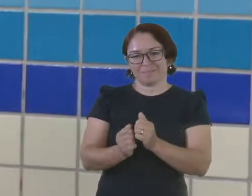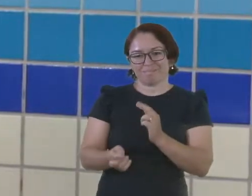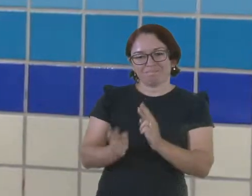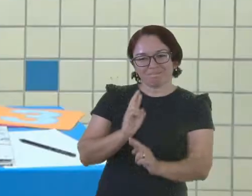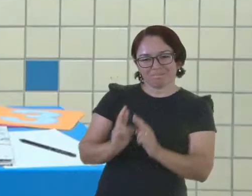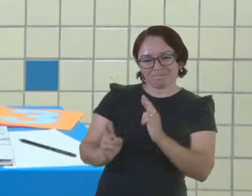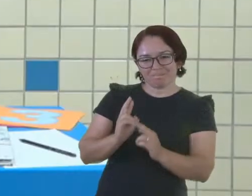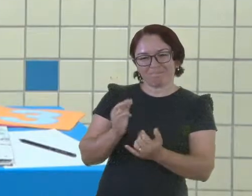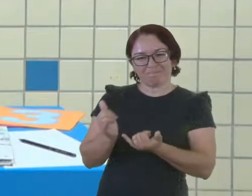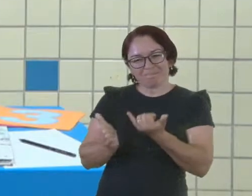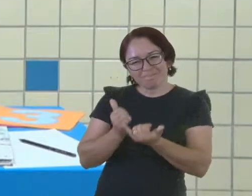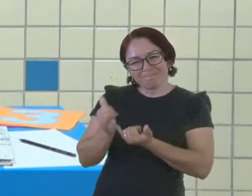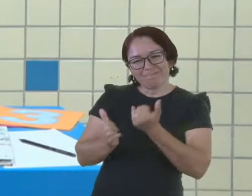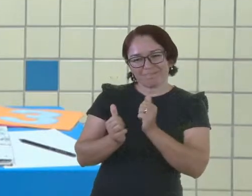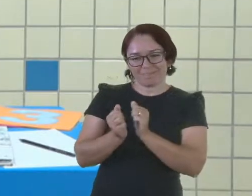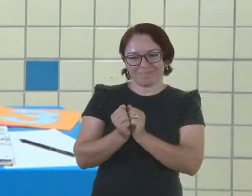casa.